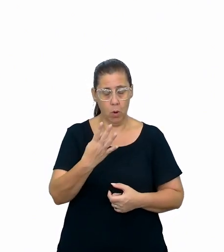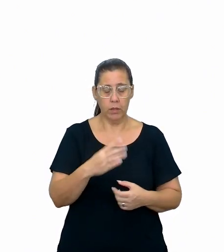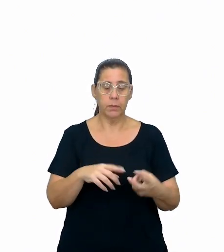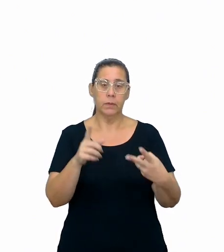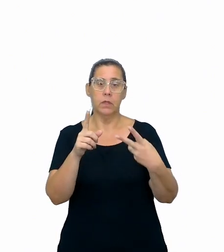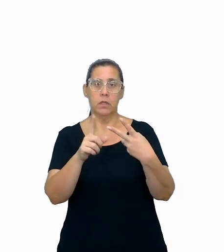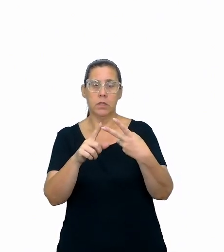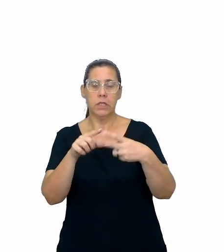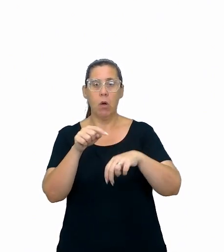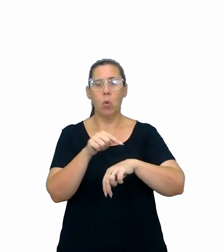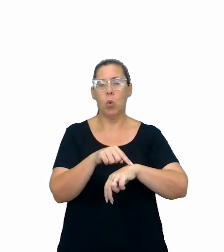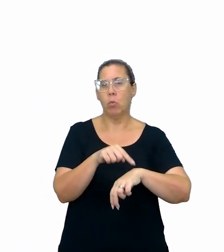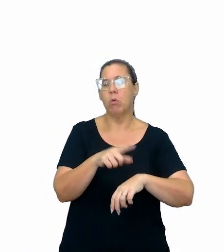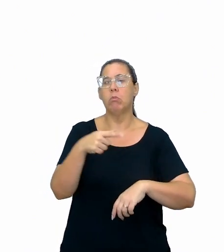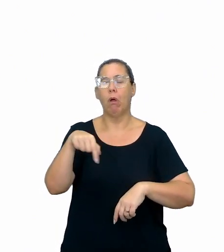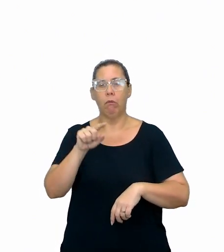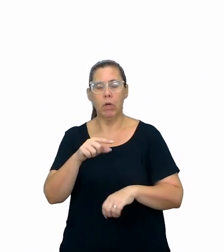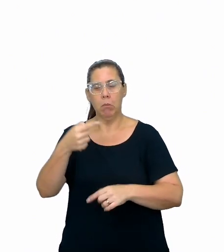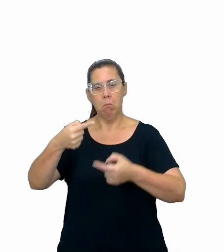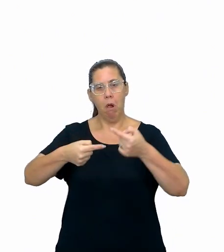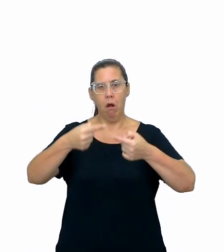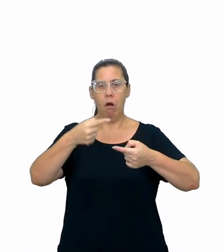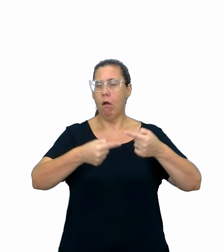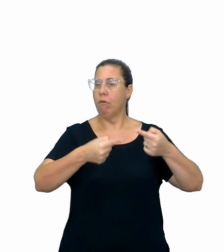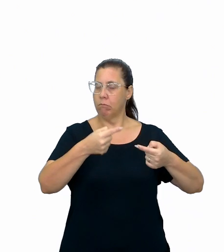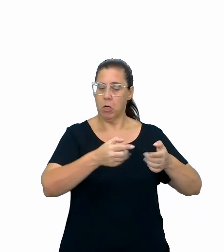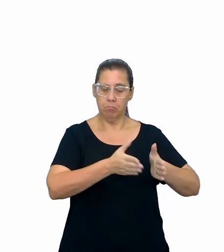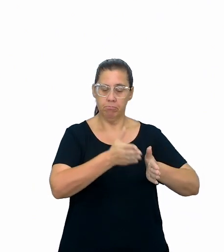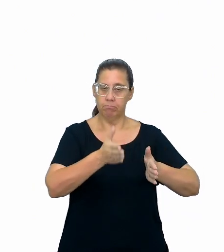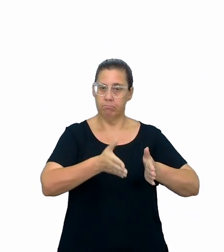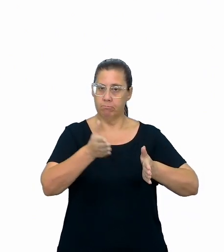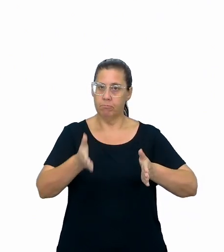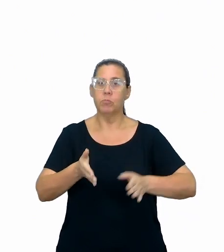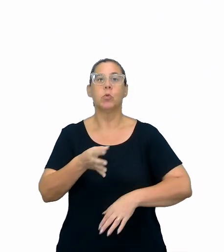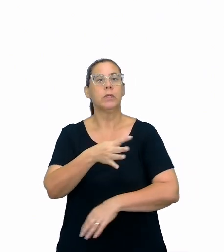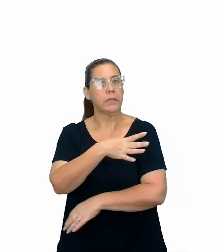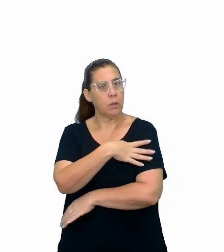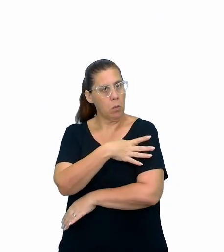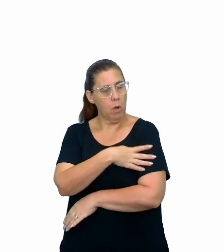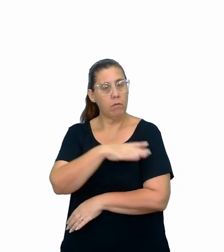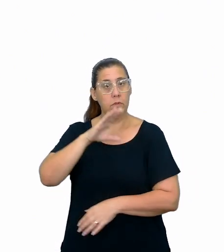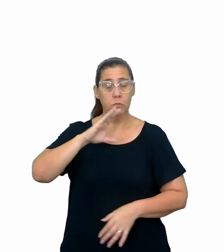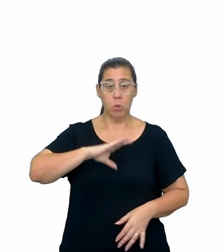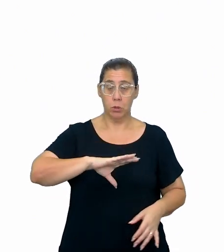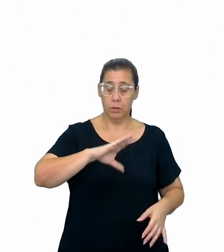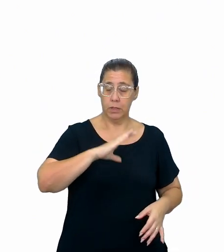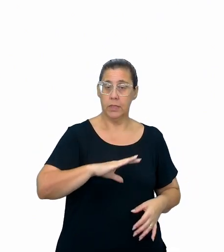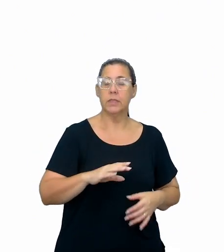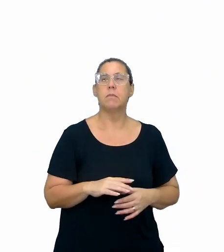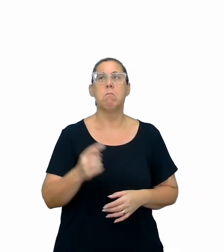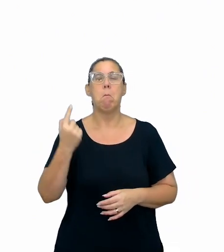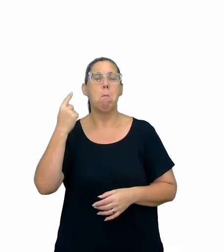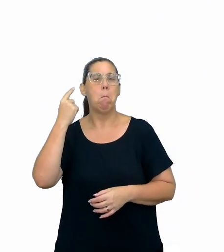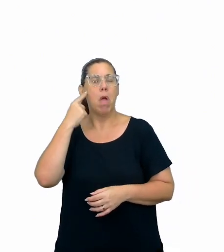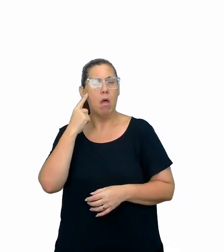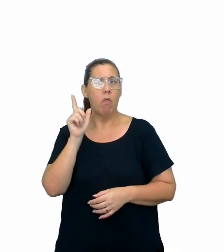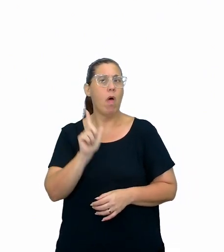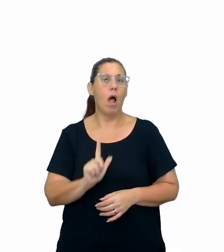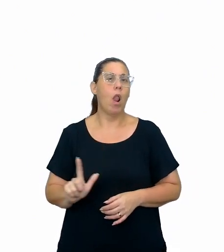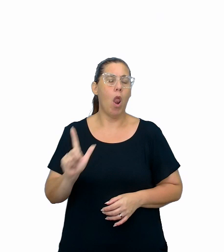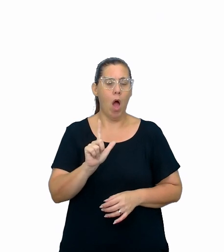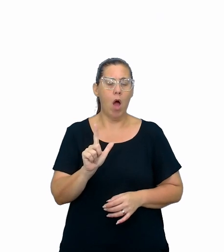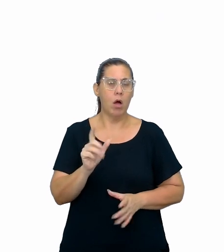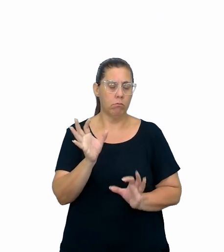segundo momento, nós buscaremos discutir a sequência didática 4 de língua portuguesa, pensando na lógica